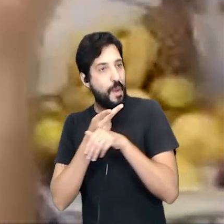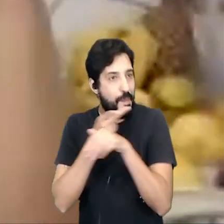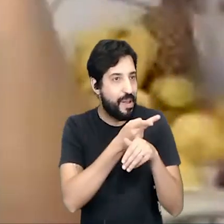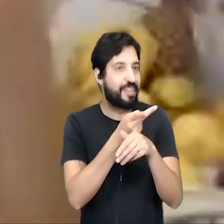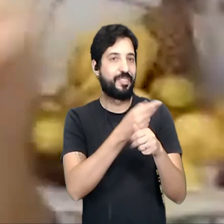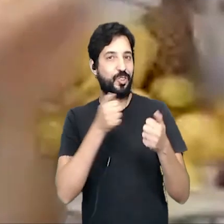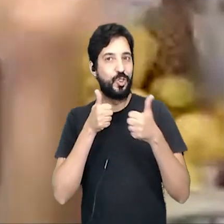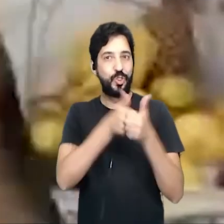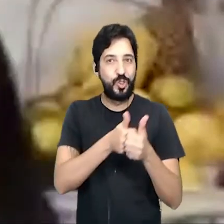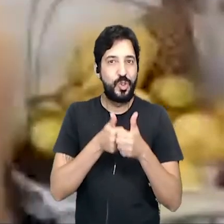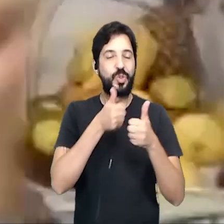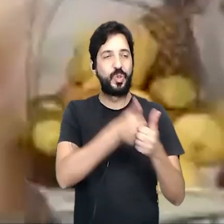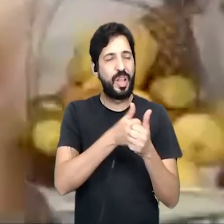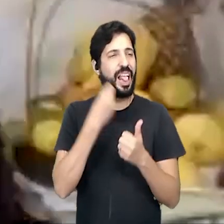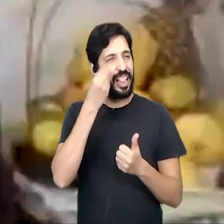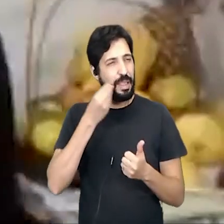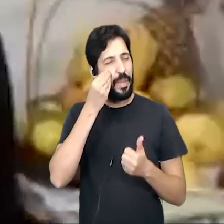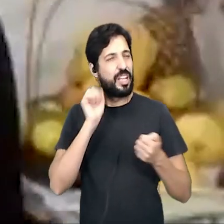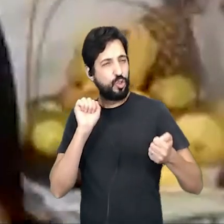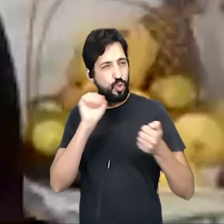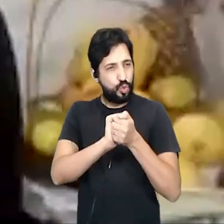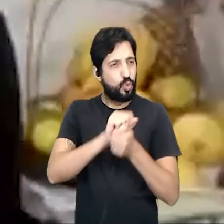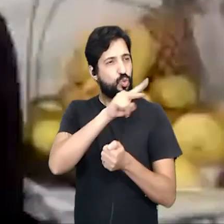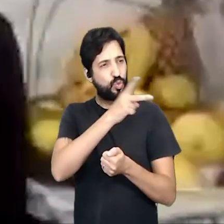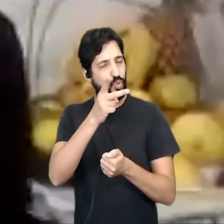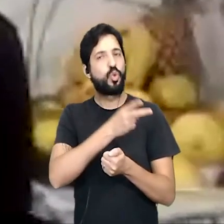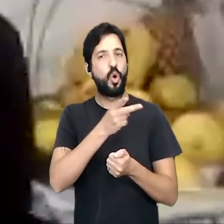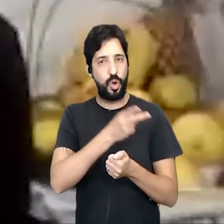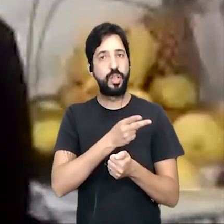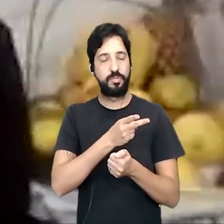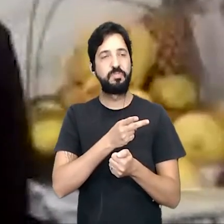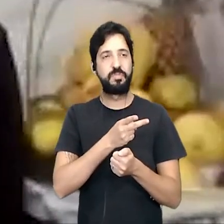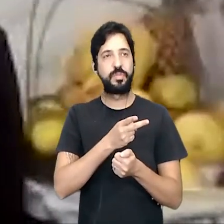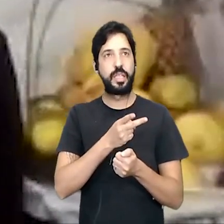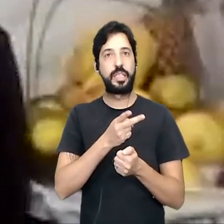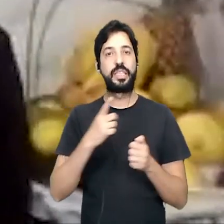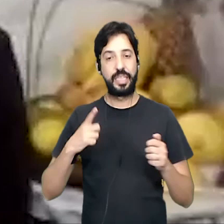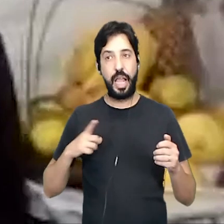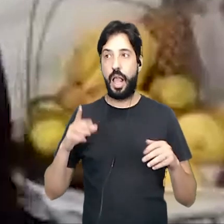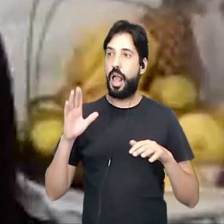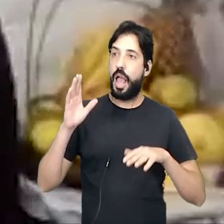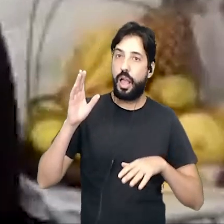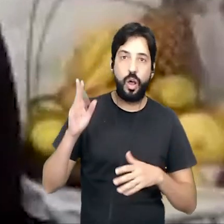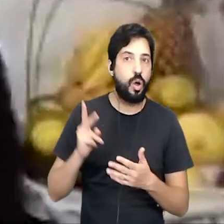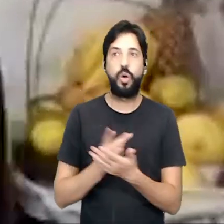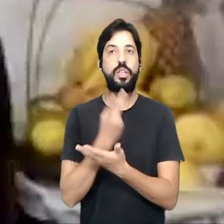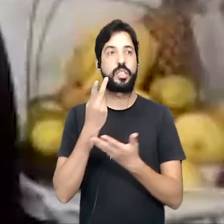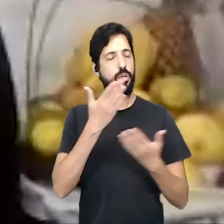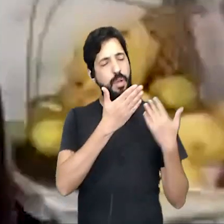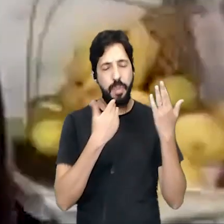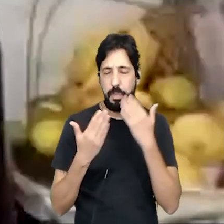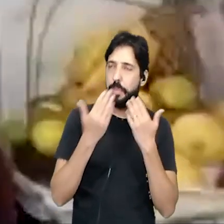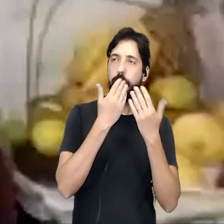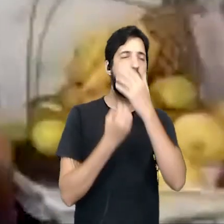eu ia lá, buscava, indo atrás. Então, essa experiência de estar junto com eles, em algum momento, nas nossas